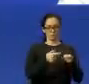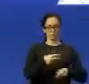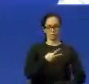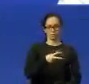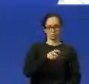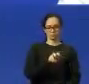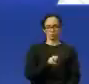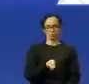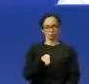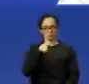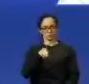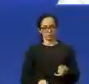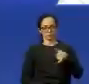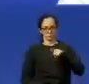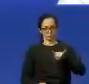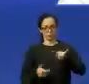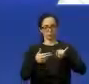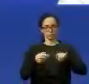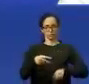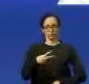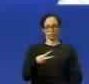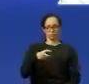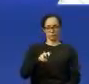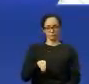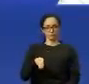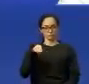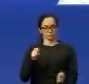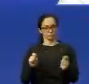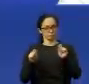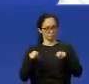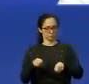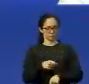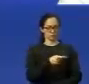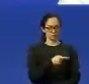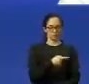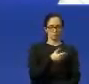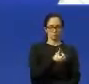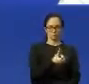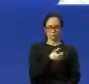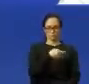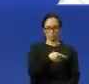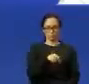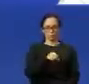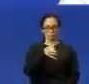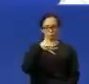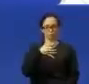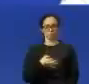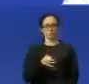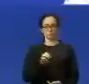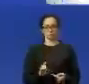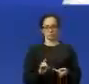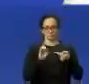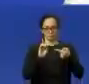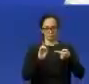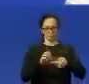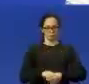25 metros, o y também 25 metros, chegando para a questão 161 como alternativa D como